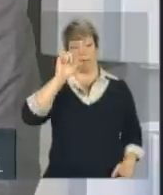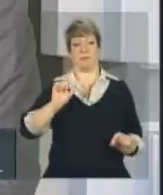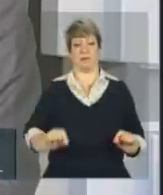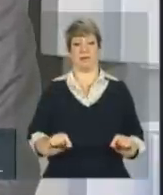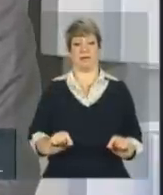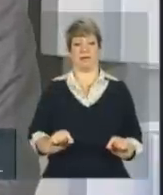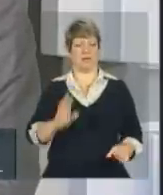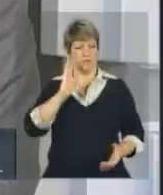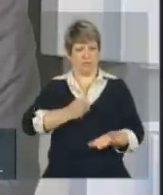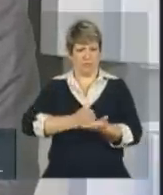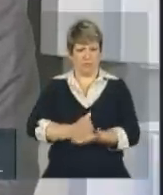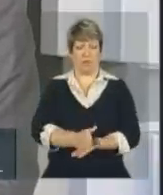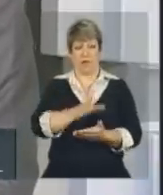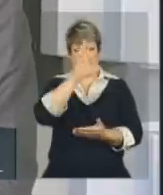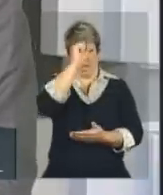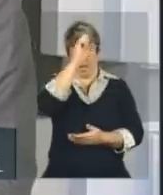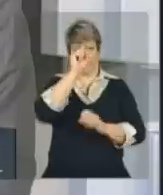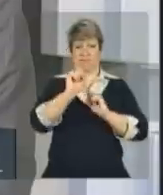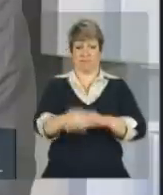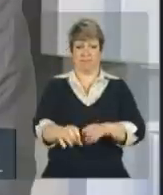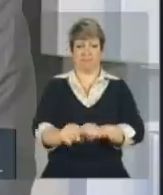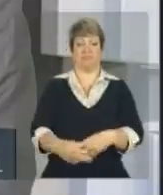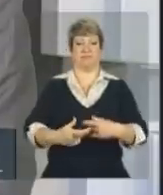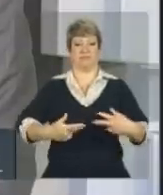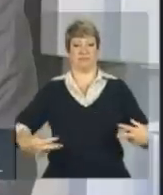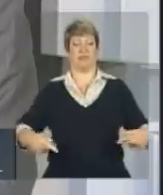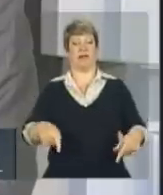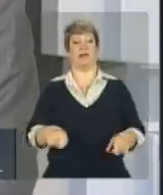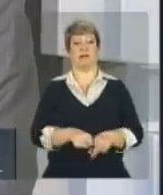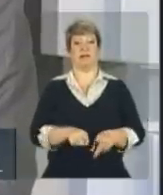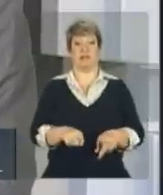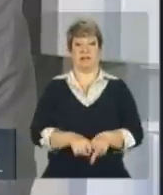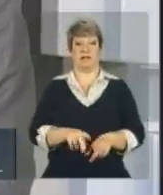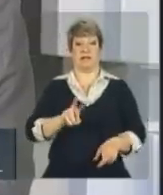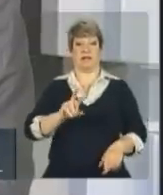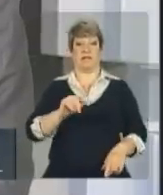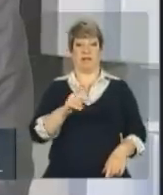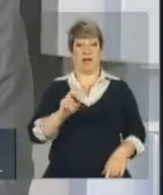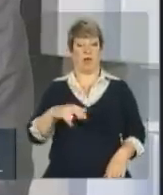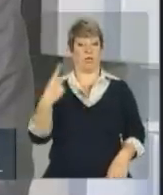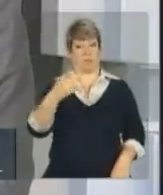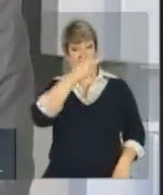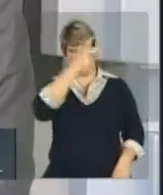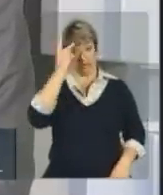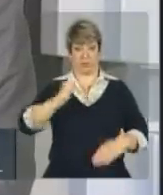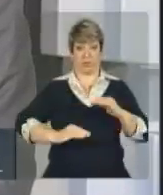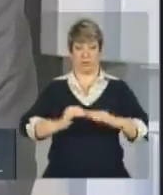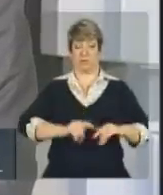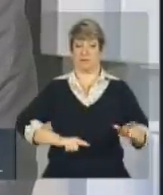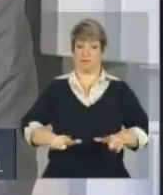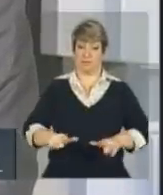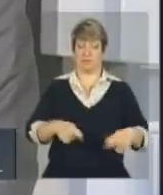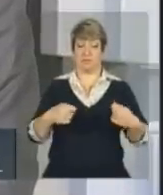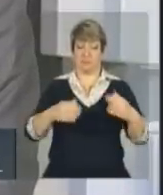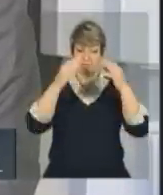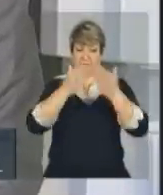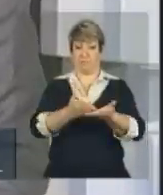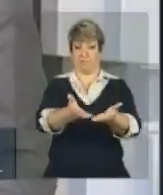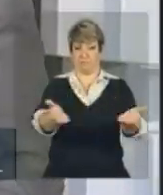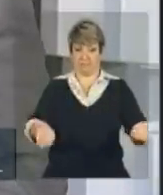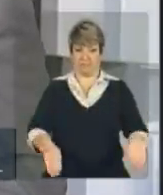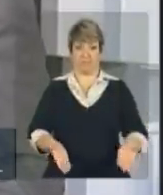no aprendizado, uma revalorização também dos gestores que precisam ser reconhecidos.